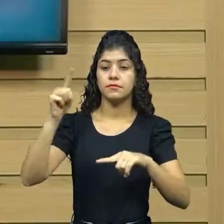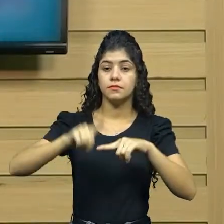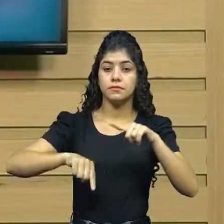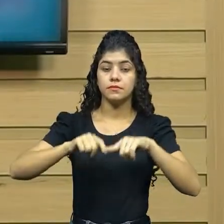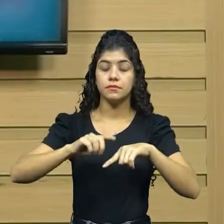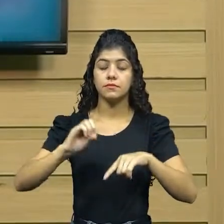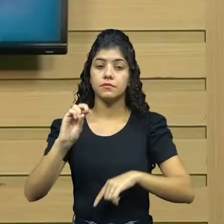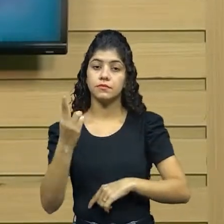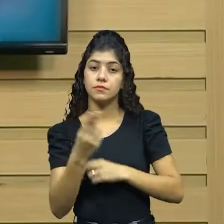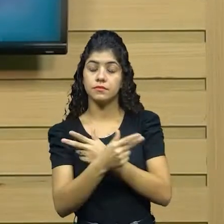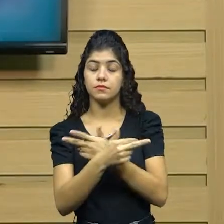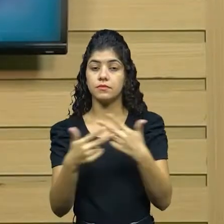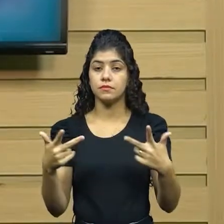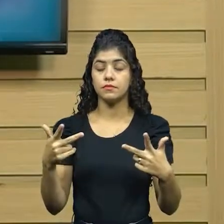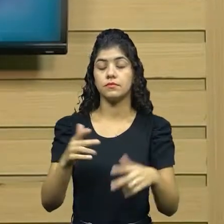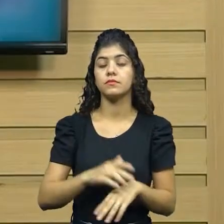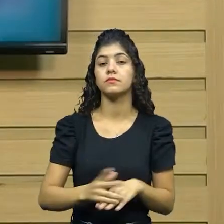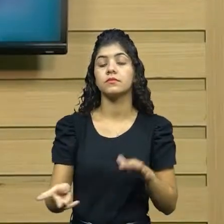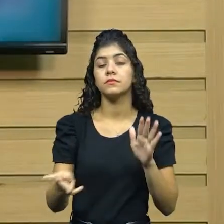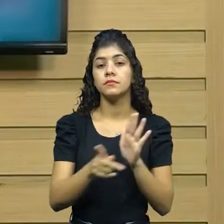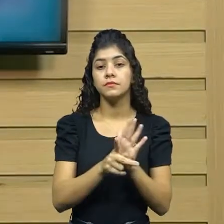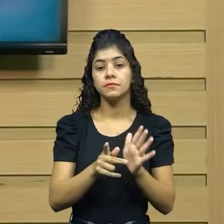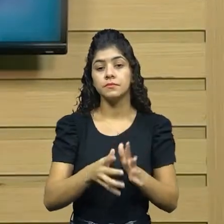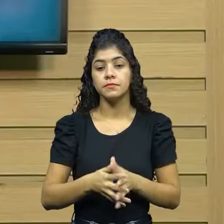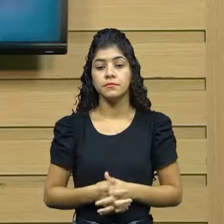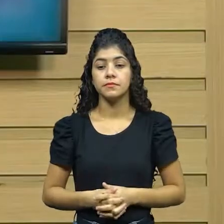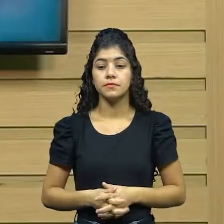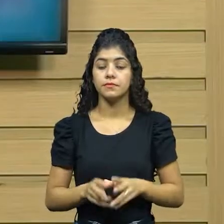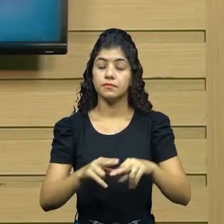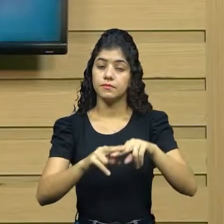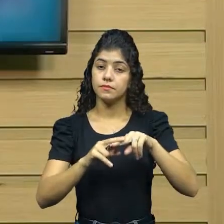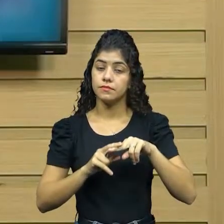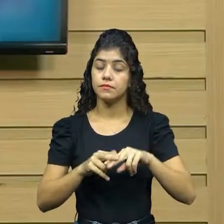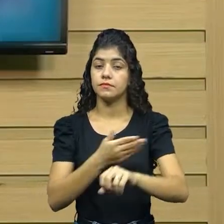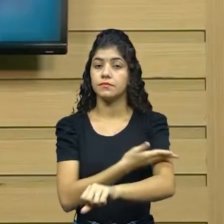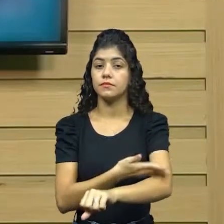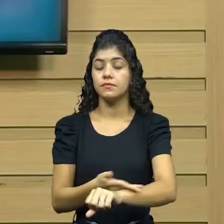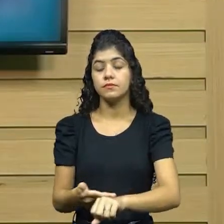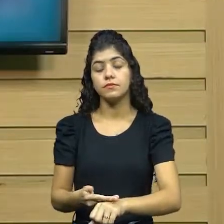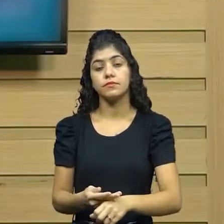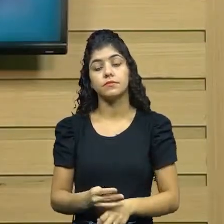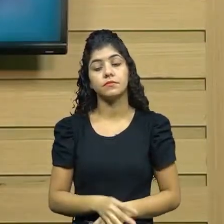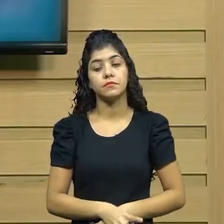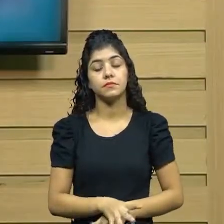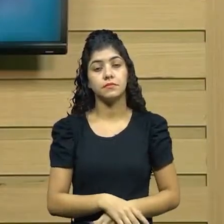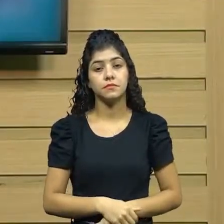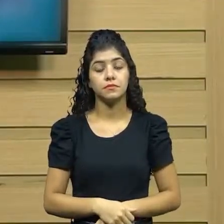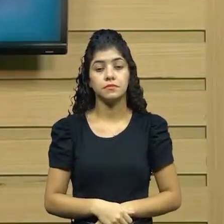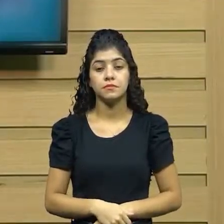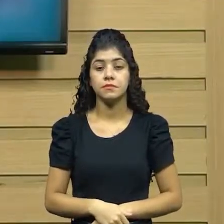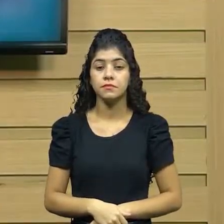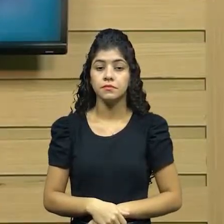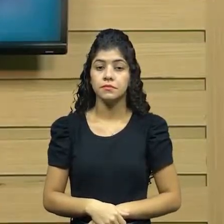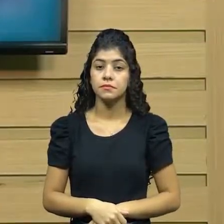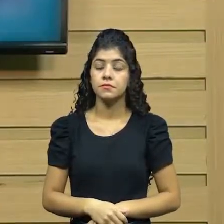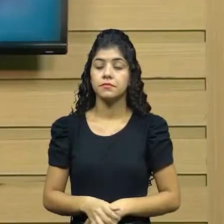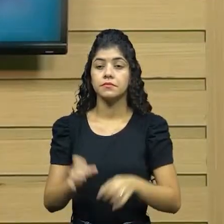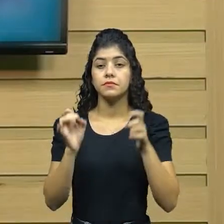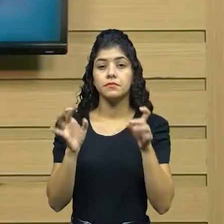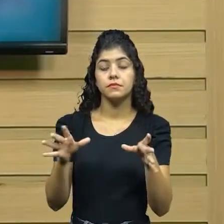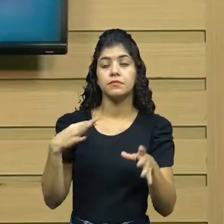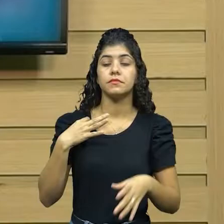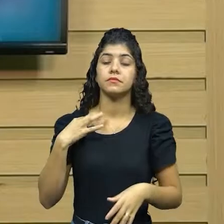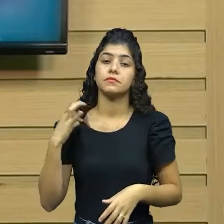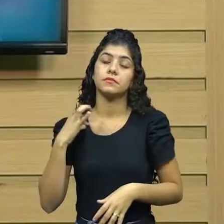produtos específicos, tá bom? E por isso que é o mais comum. Você vê no comércio vendendo camisa,